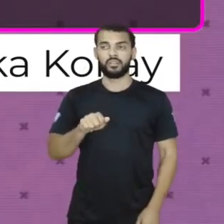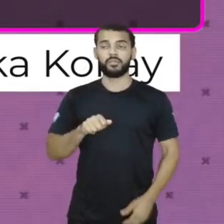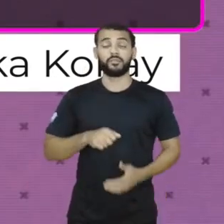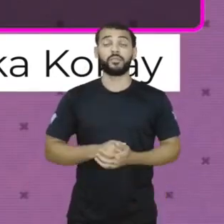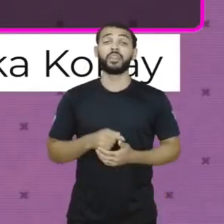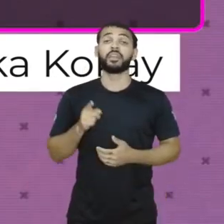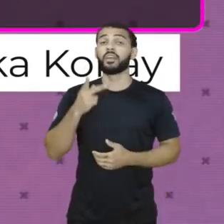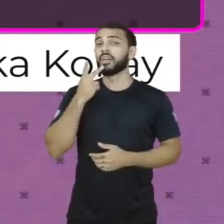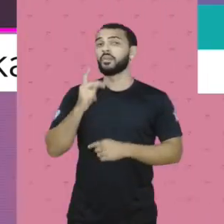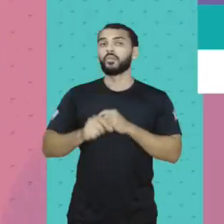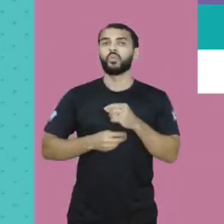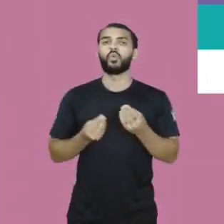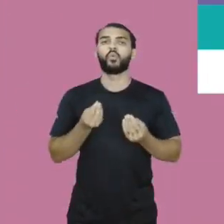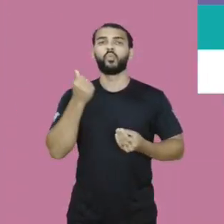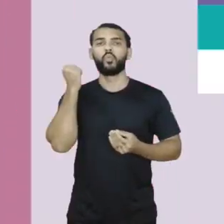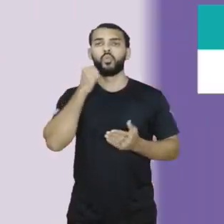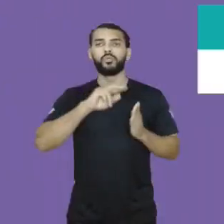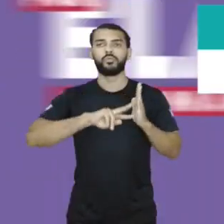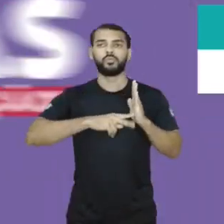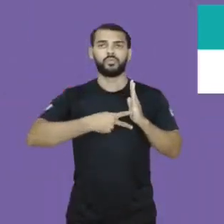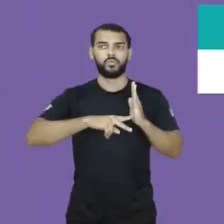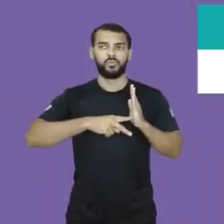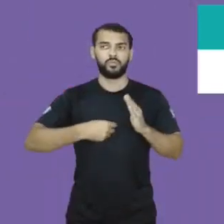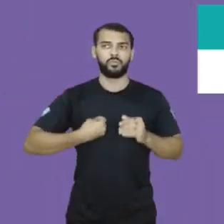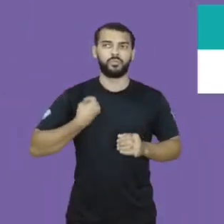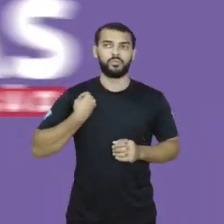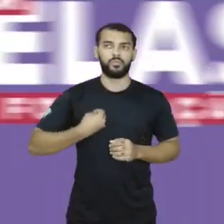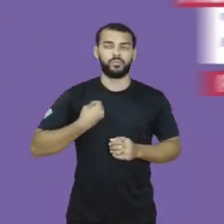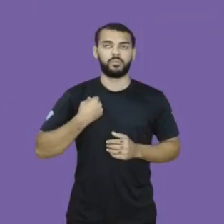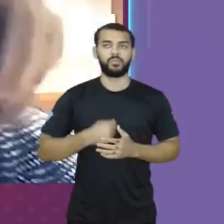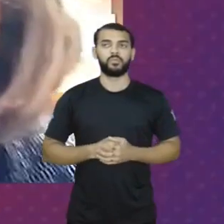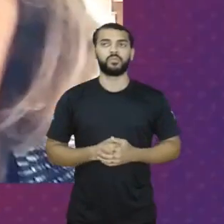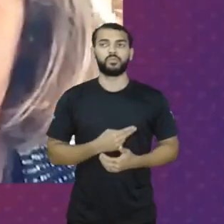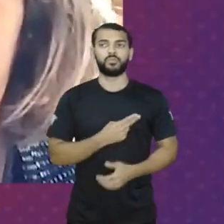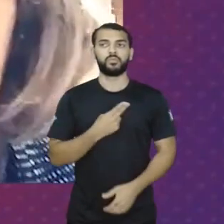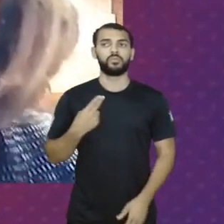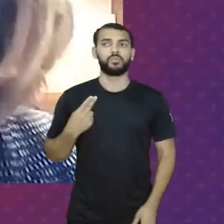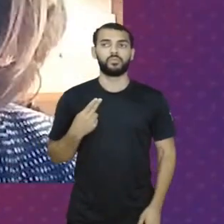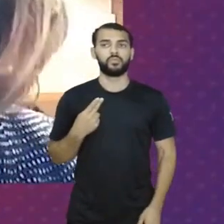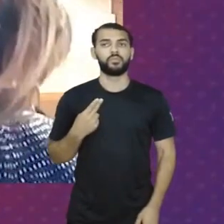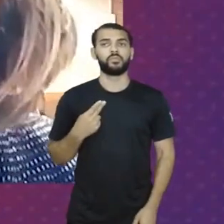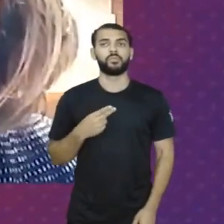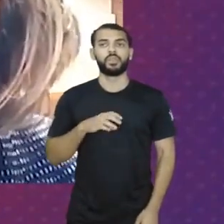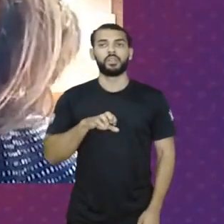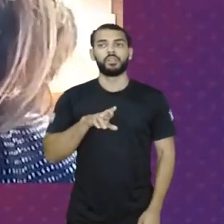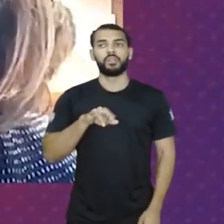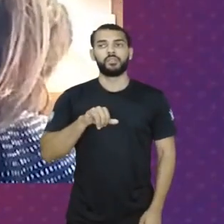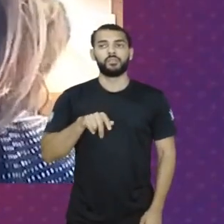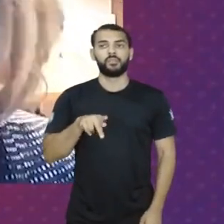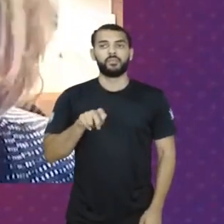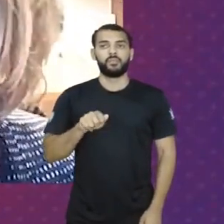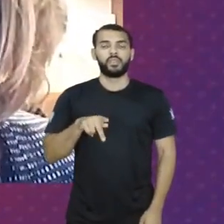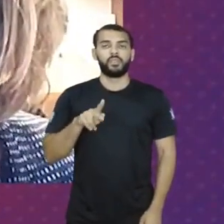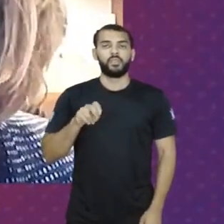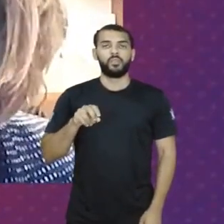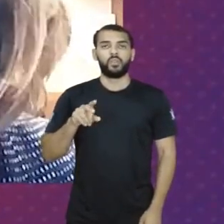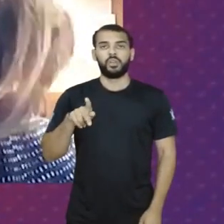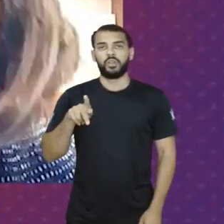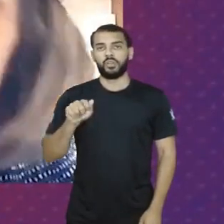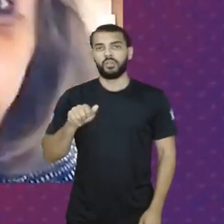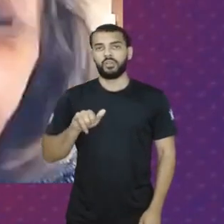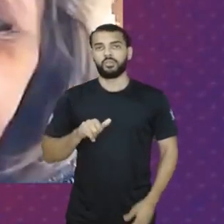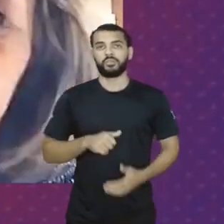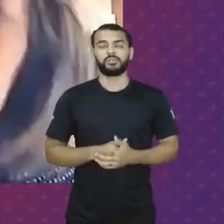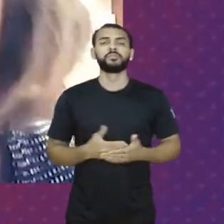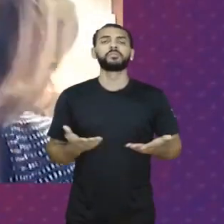participação sindical das mulheres. Meu nome é Érica Cocai, eu hoje ocupo a